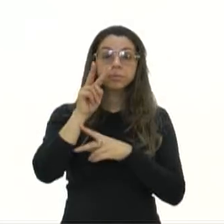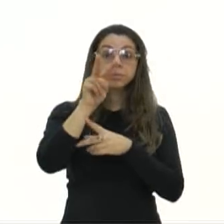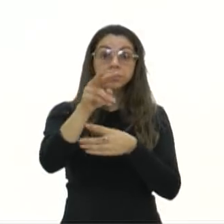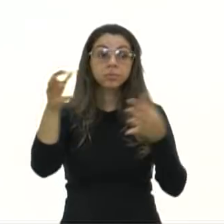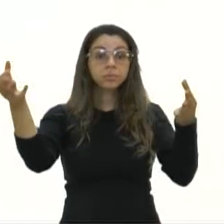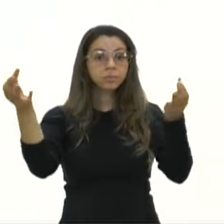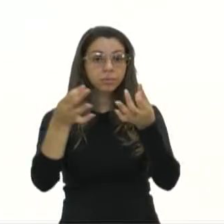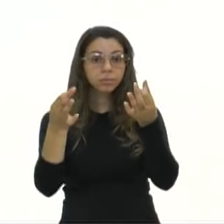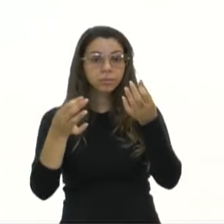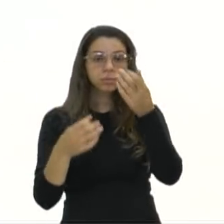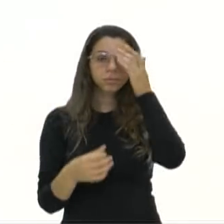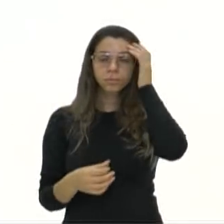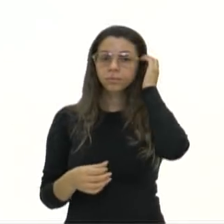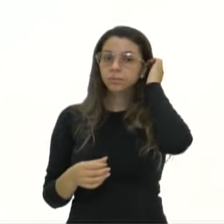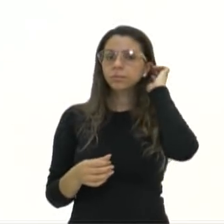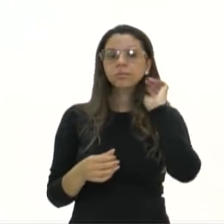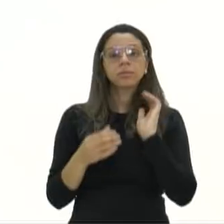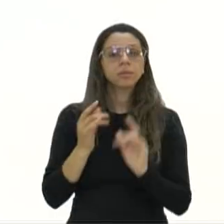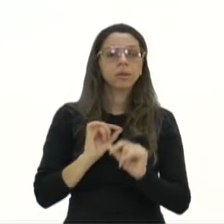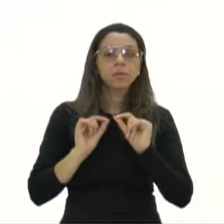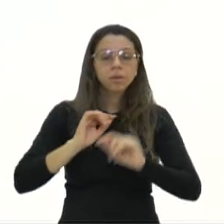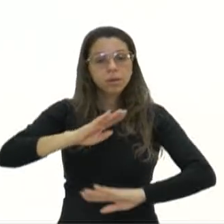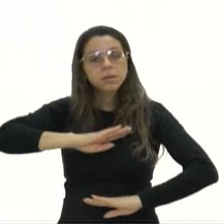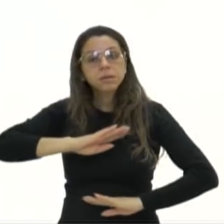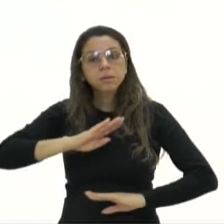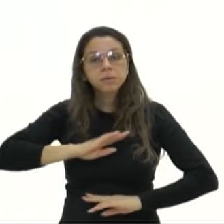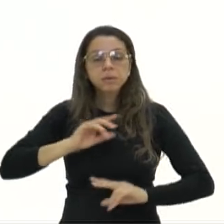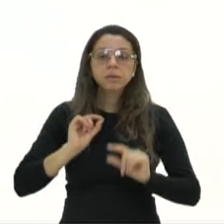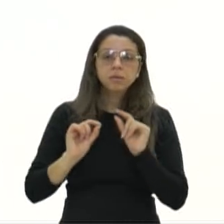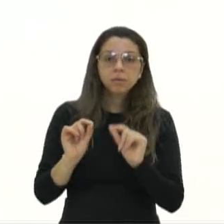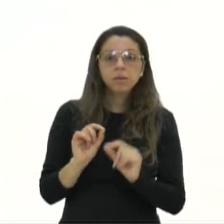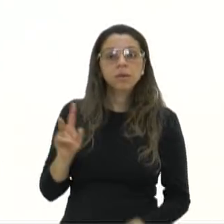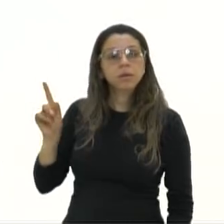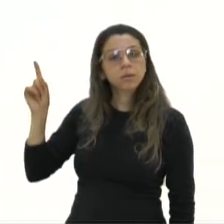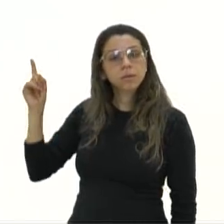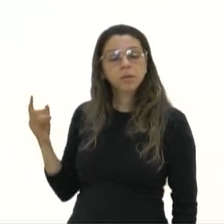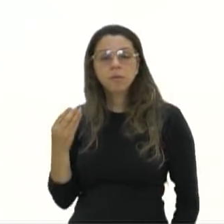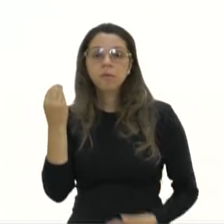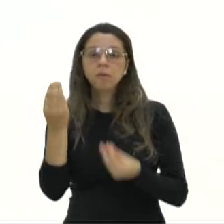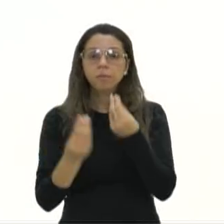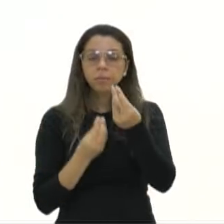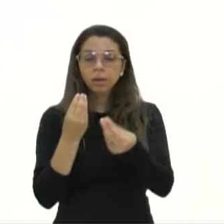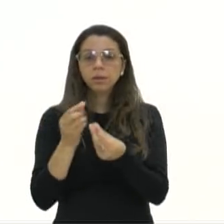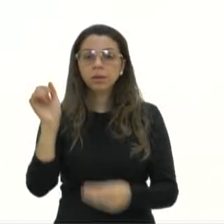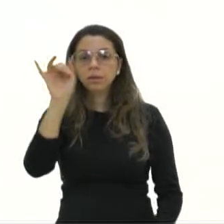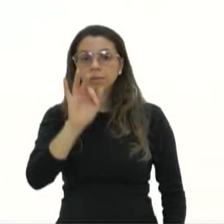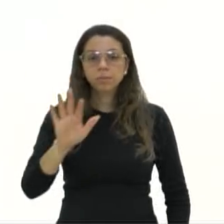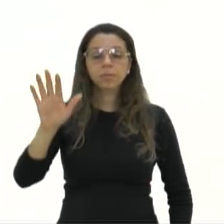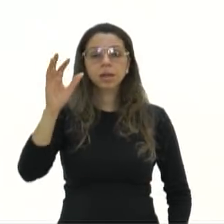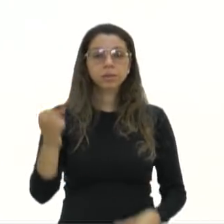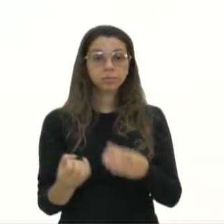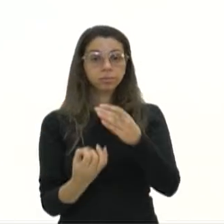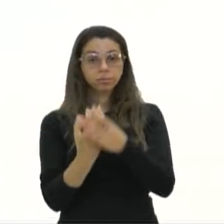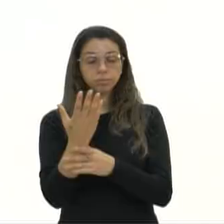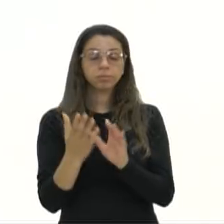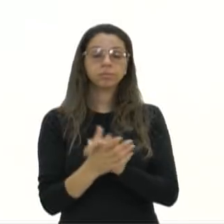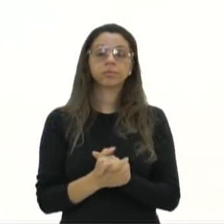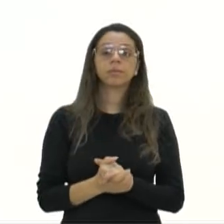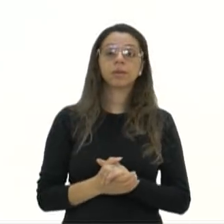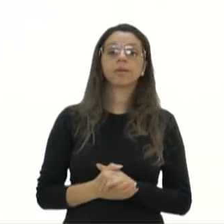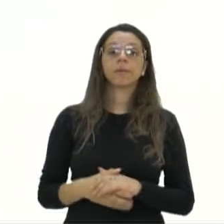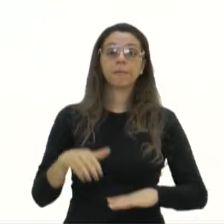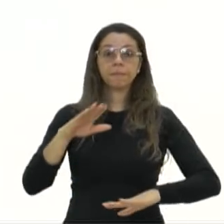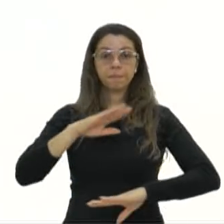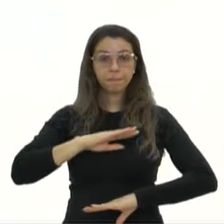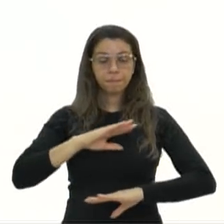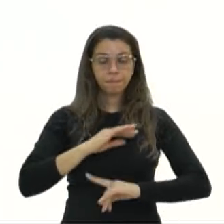perfeitamente. Então, na mesma situação, aqui a gente percebe como a imagem é formada. A mesma situação da vela,